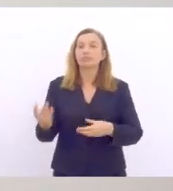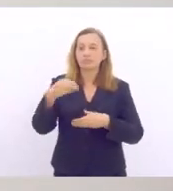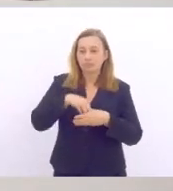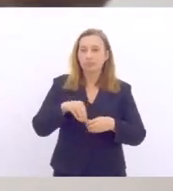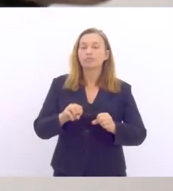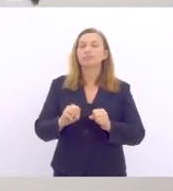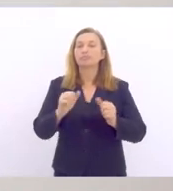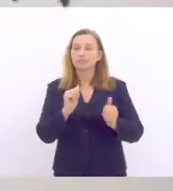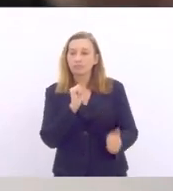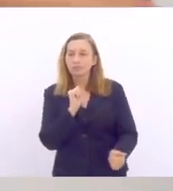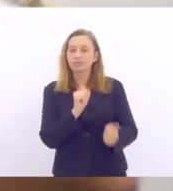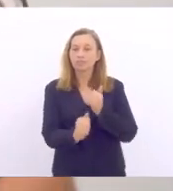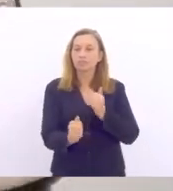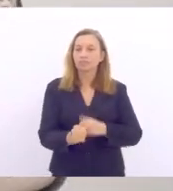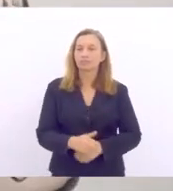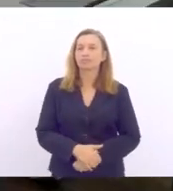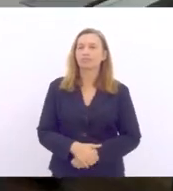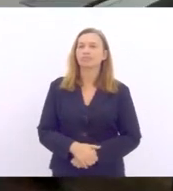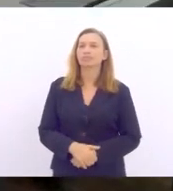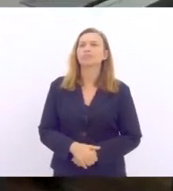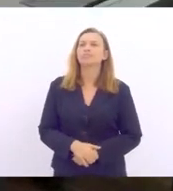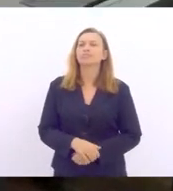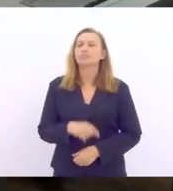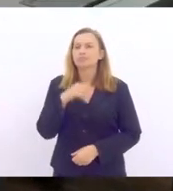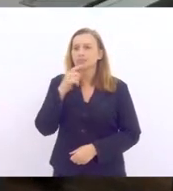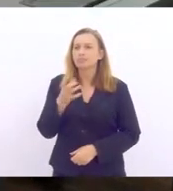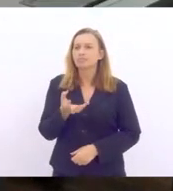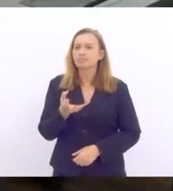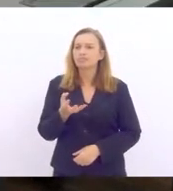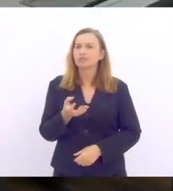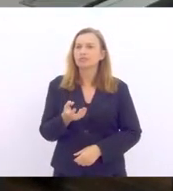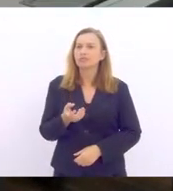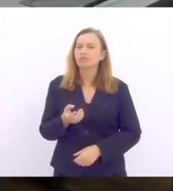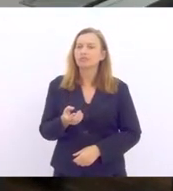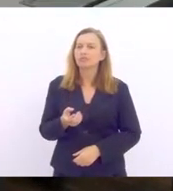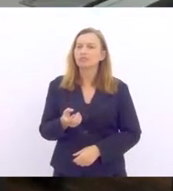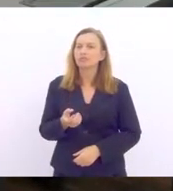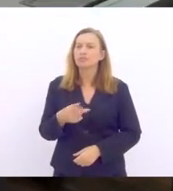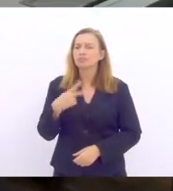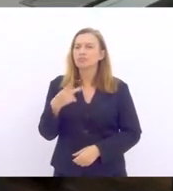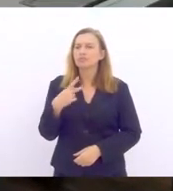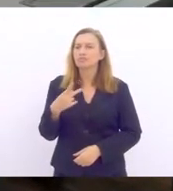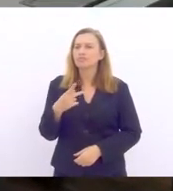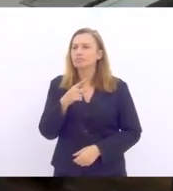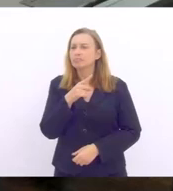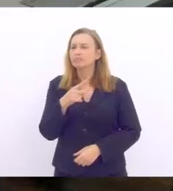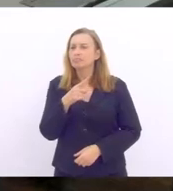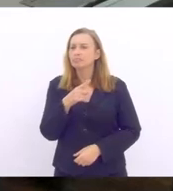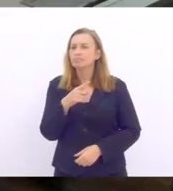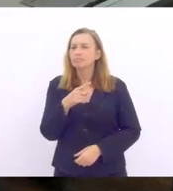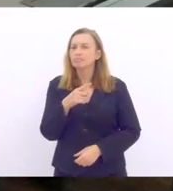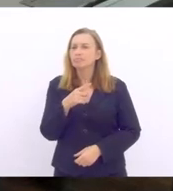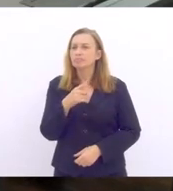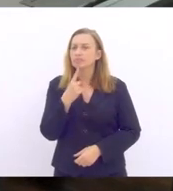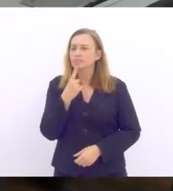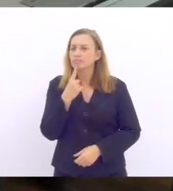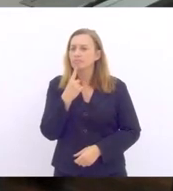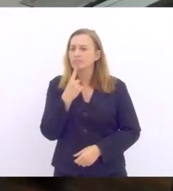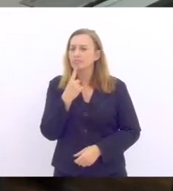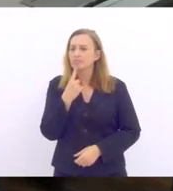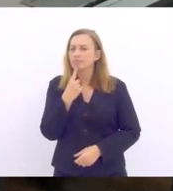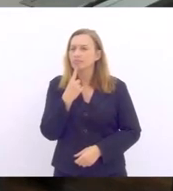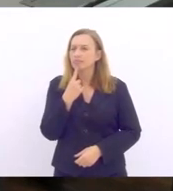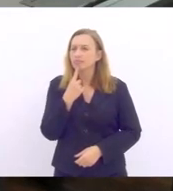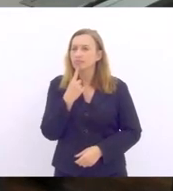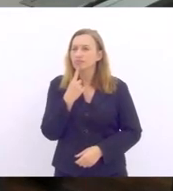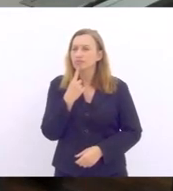sim só para as organizadas, mas também para o torcedor. Eu queria tirar uma dúvida com o senhor sobre a fala do senhor ali, sobre a